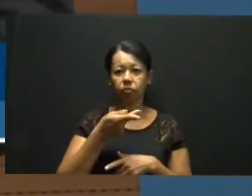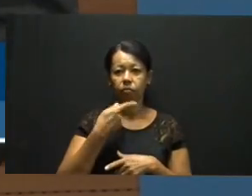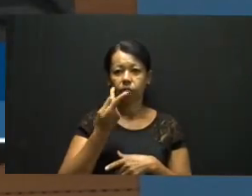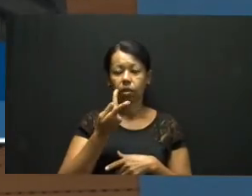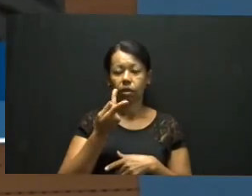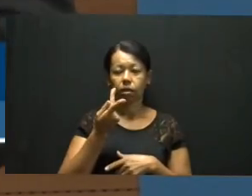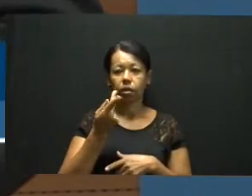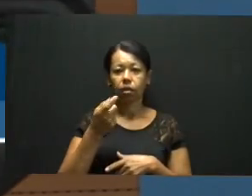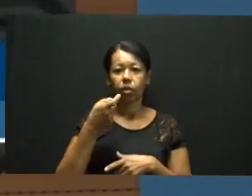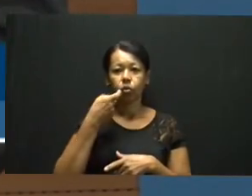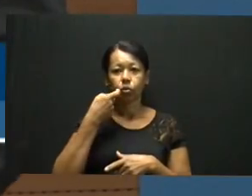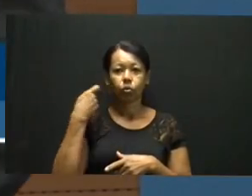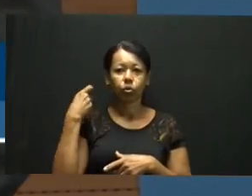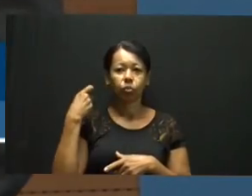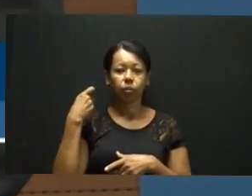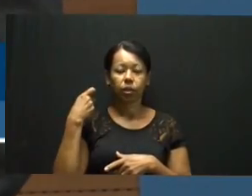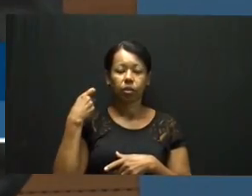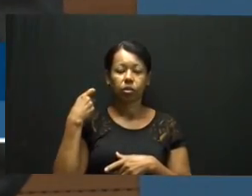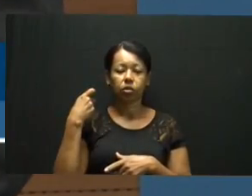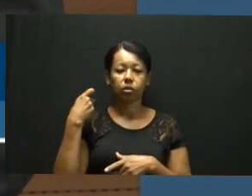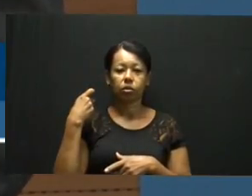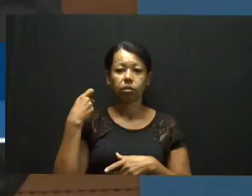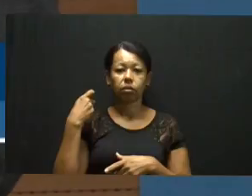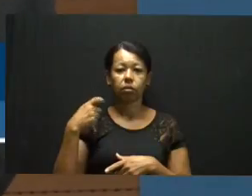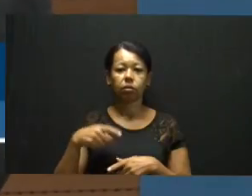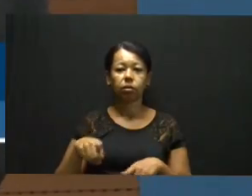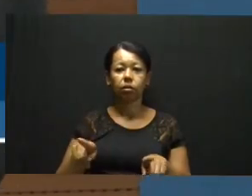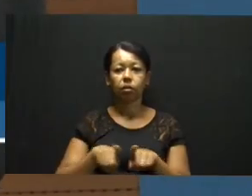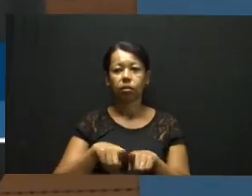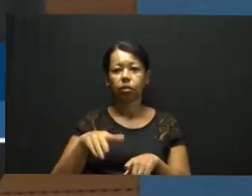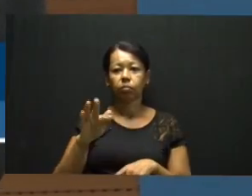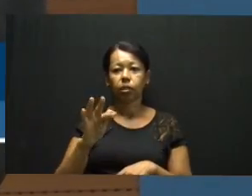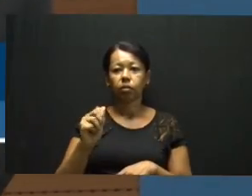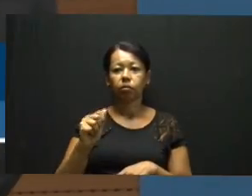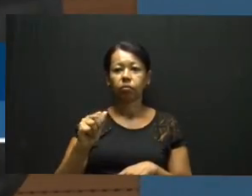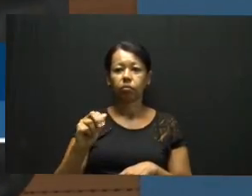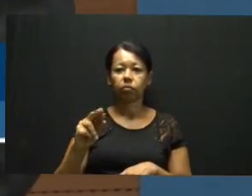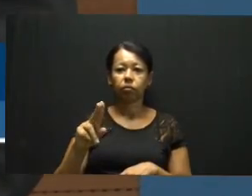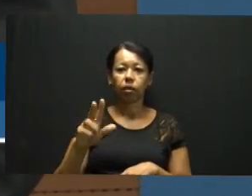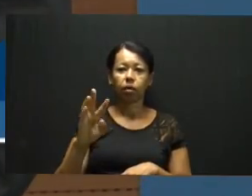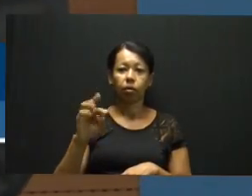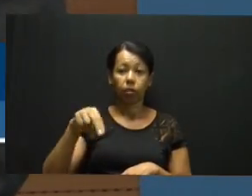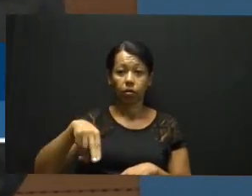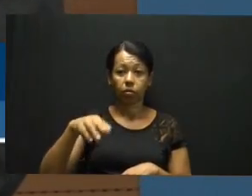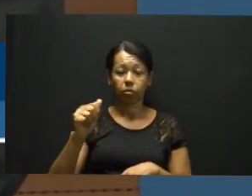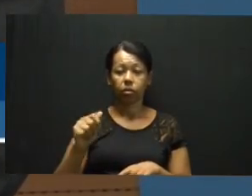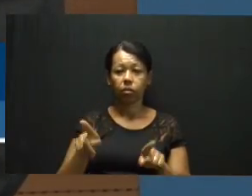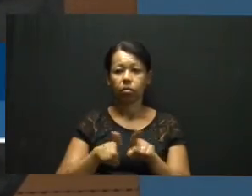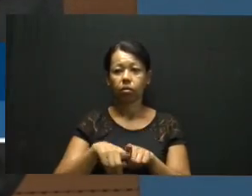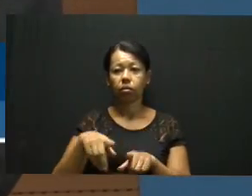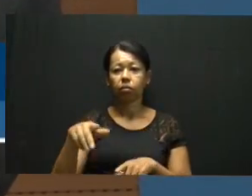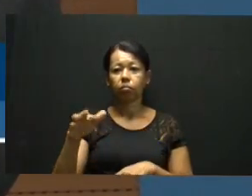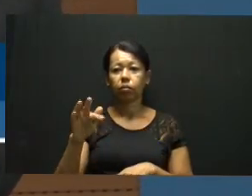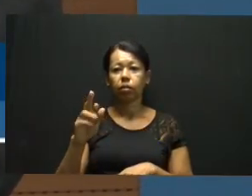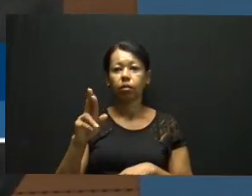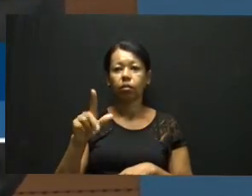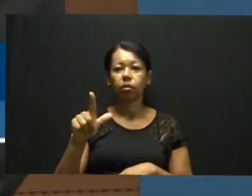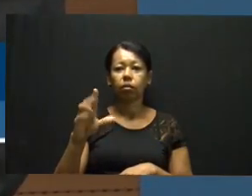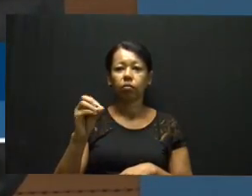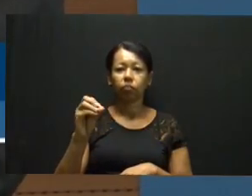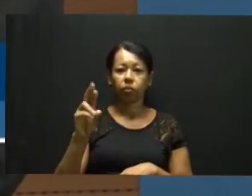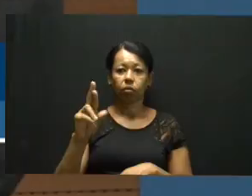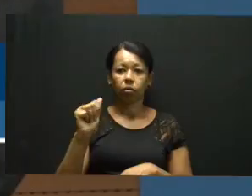aos peixes, aí eu vou mais à fauna e flora também. E tive a resposta do GAEMA de que Cubatão, eles